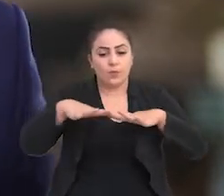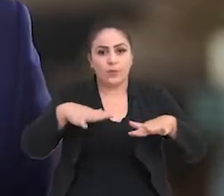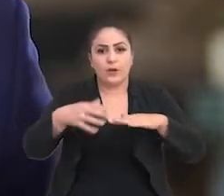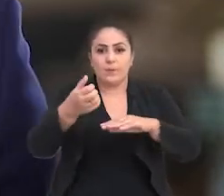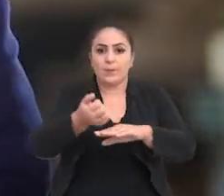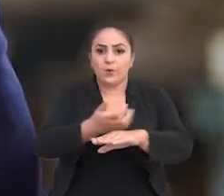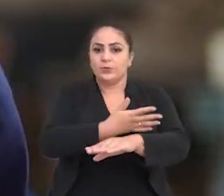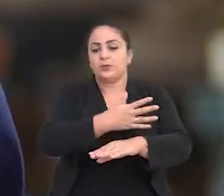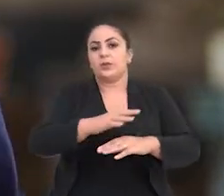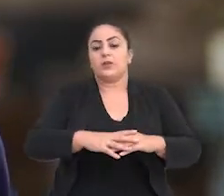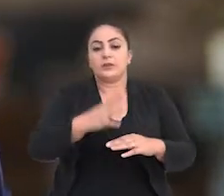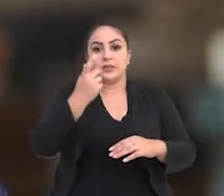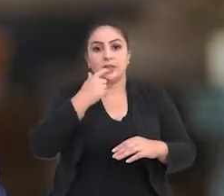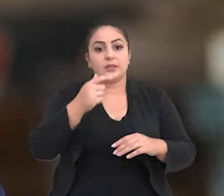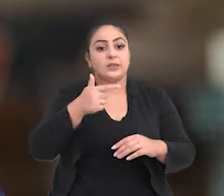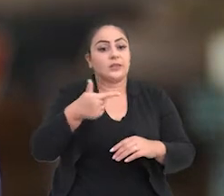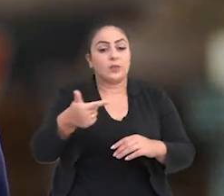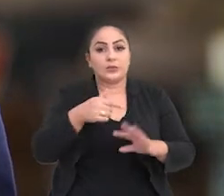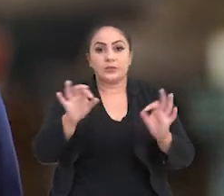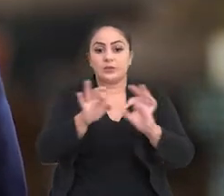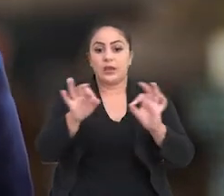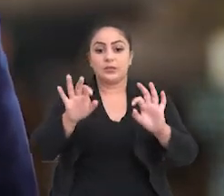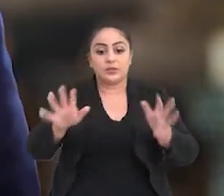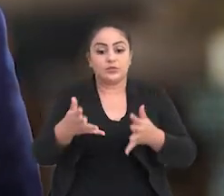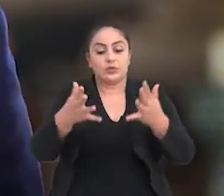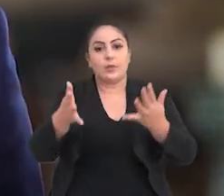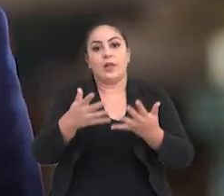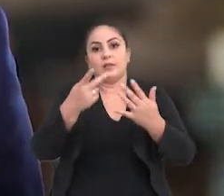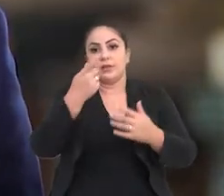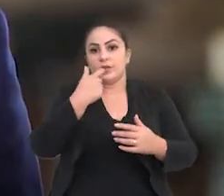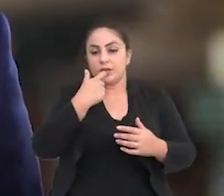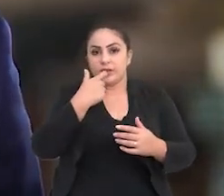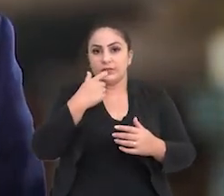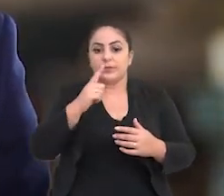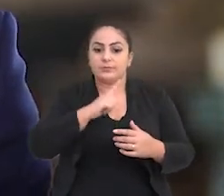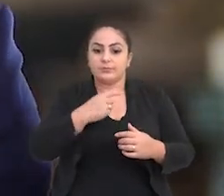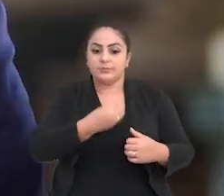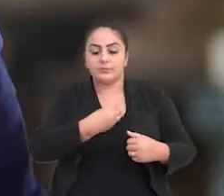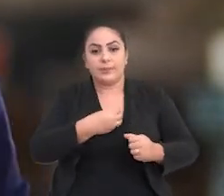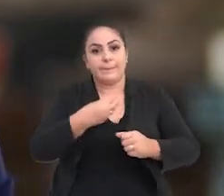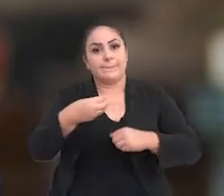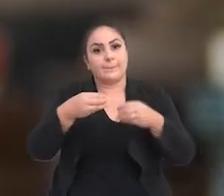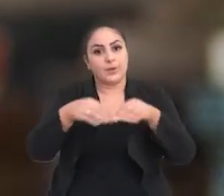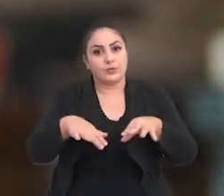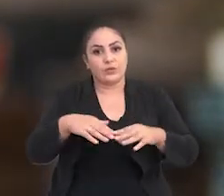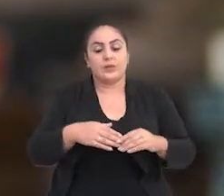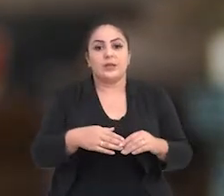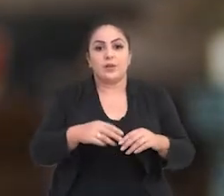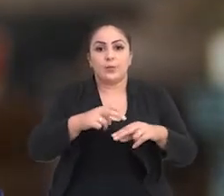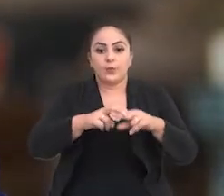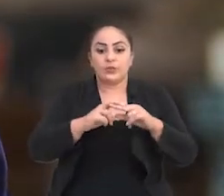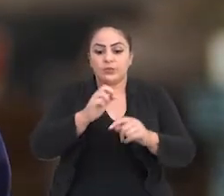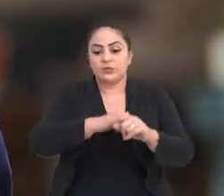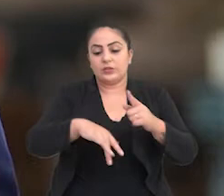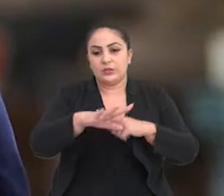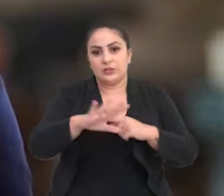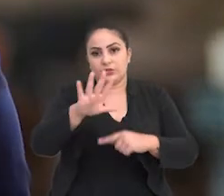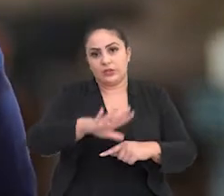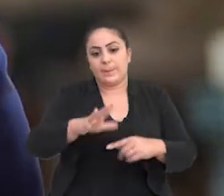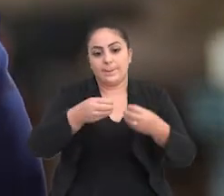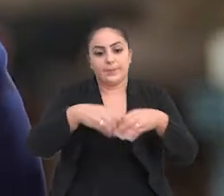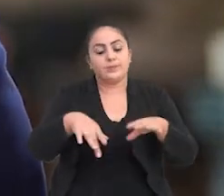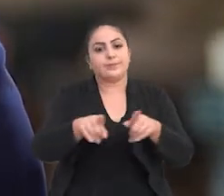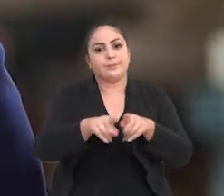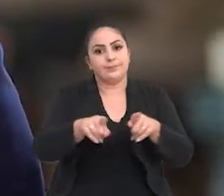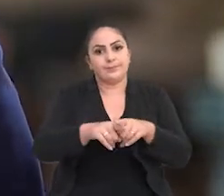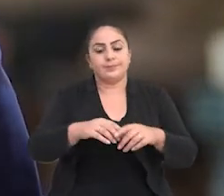motor, emocional das crianças, e sem ter esses estímulos, essas crianças ficam prejudicadas e a sociedade como um